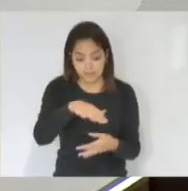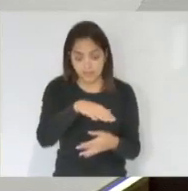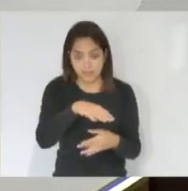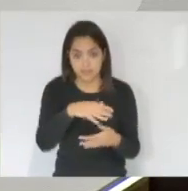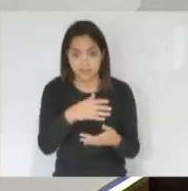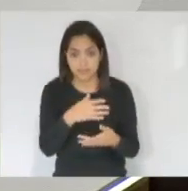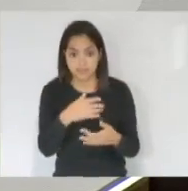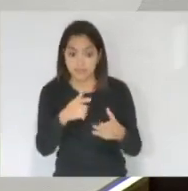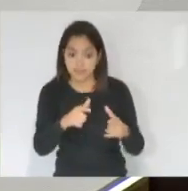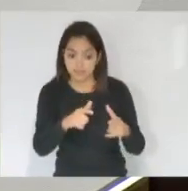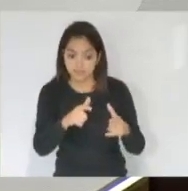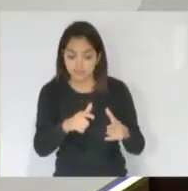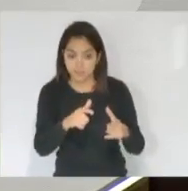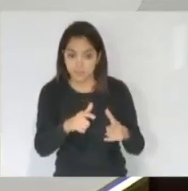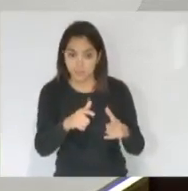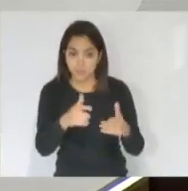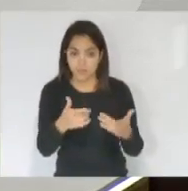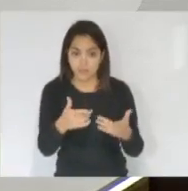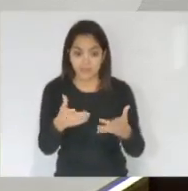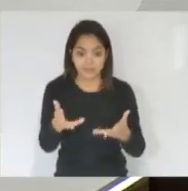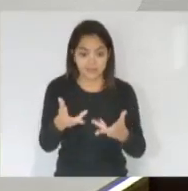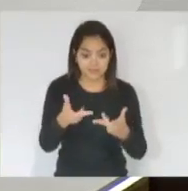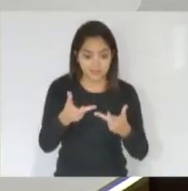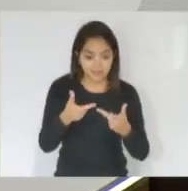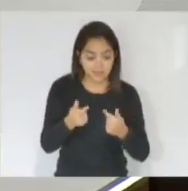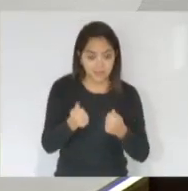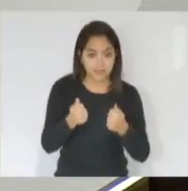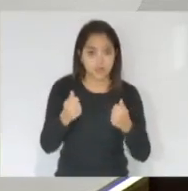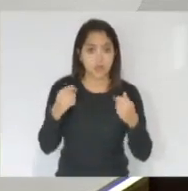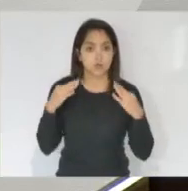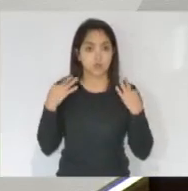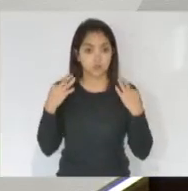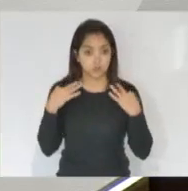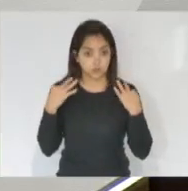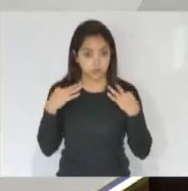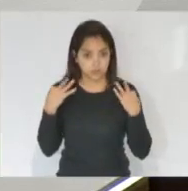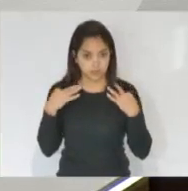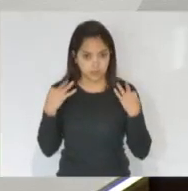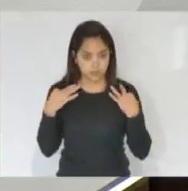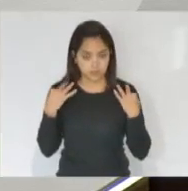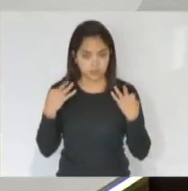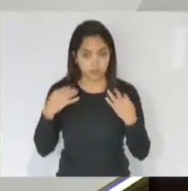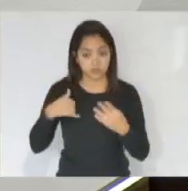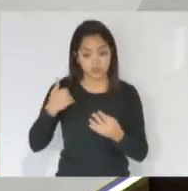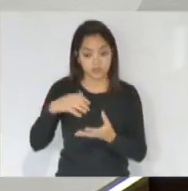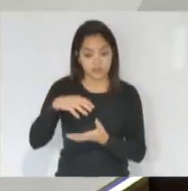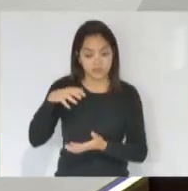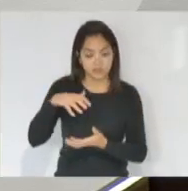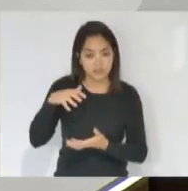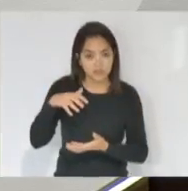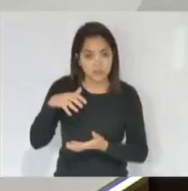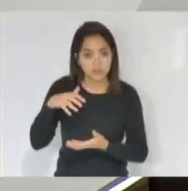ociosas, atrair o turismo de terceira idade para ocupar